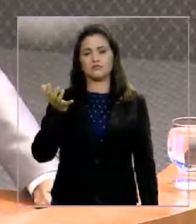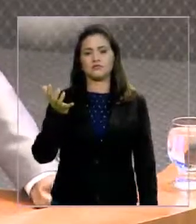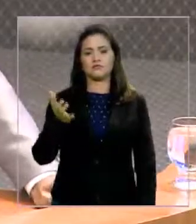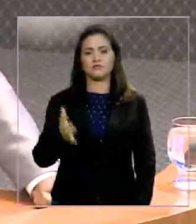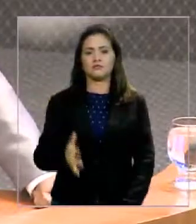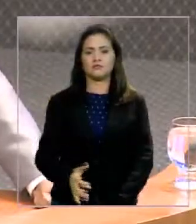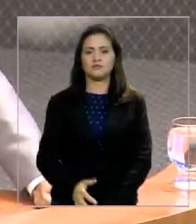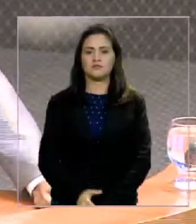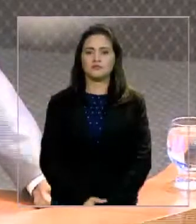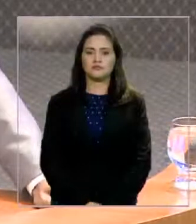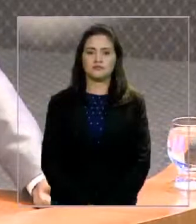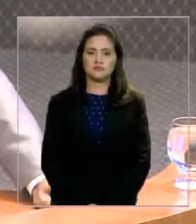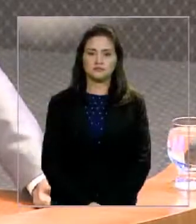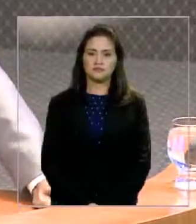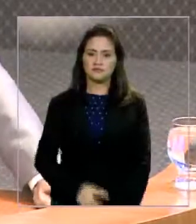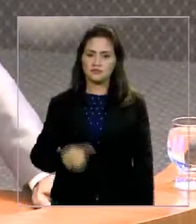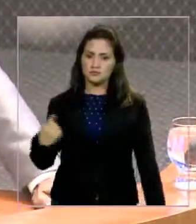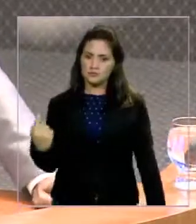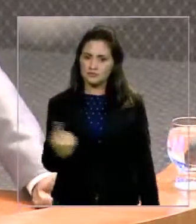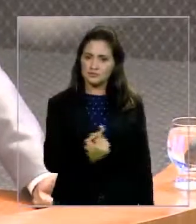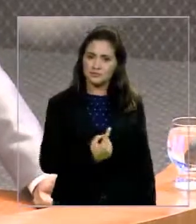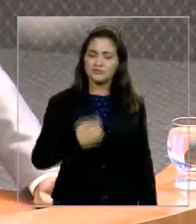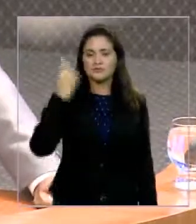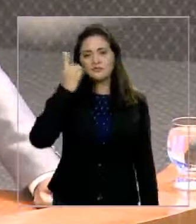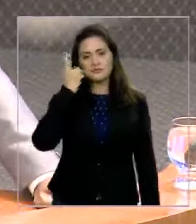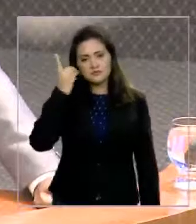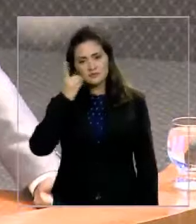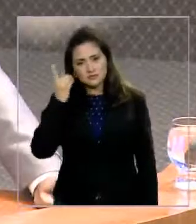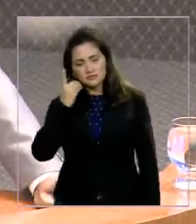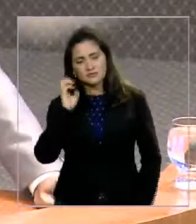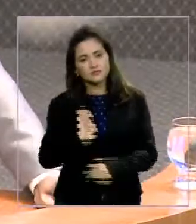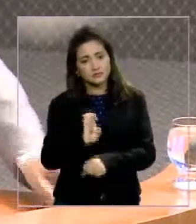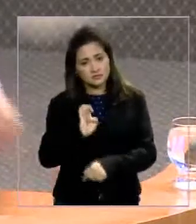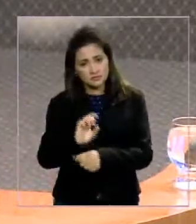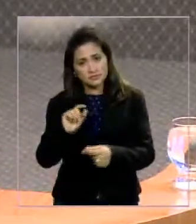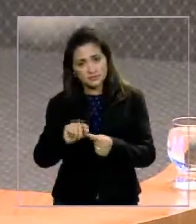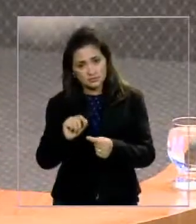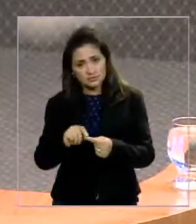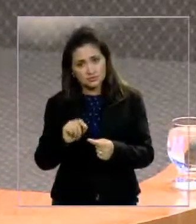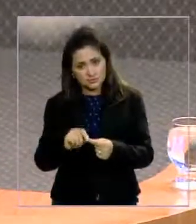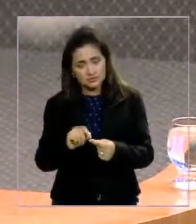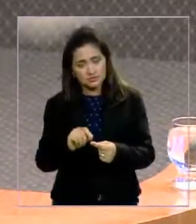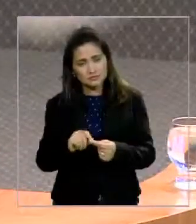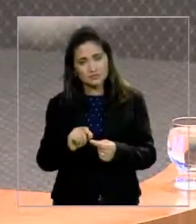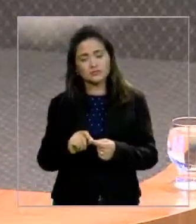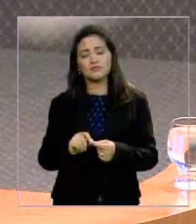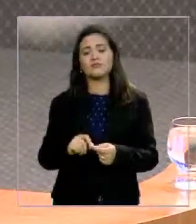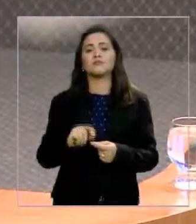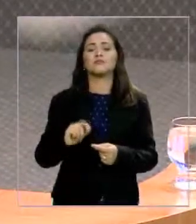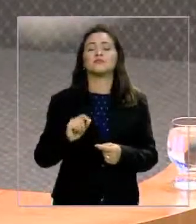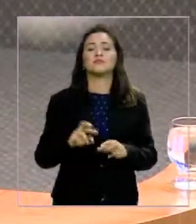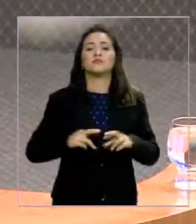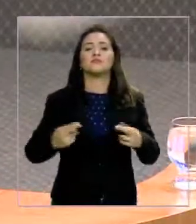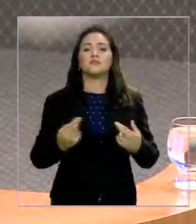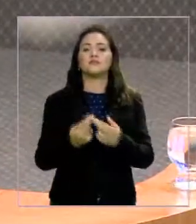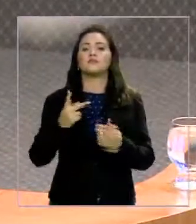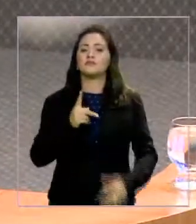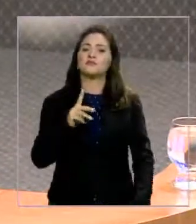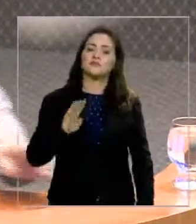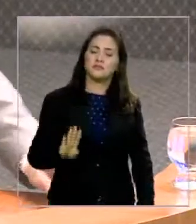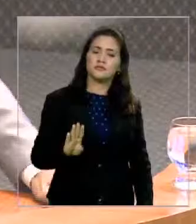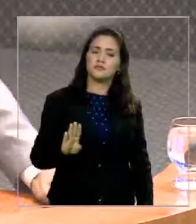realizamos, nós, deputados estaduais, realizamos, nós realizamos uma audiência pública para tratar